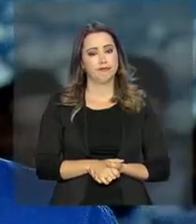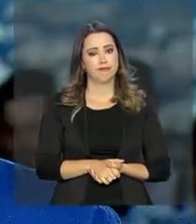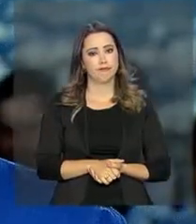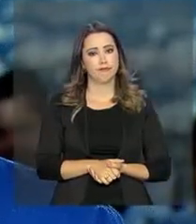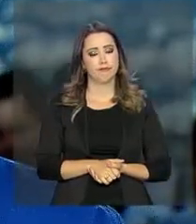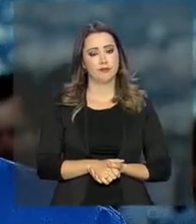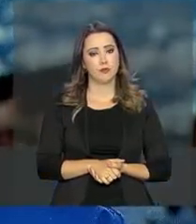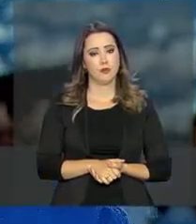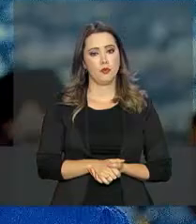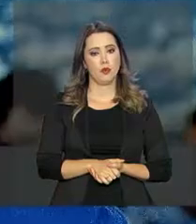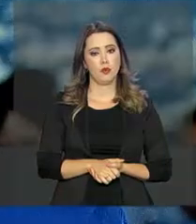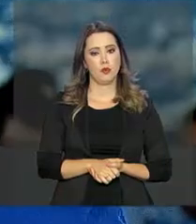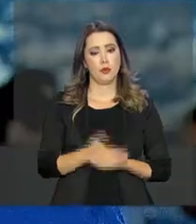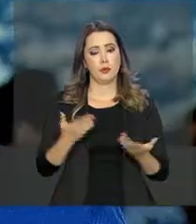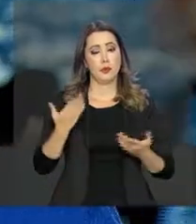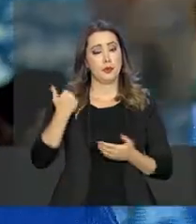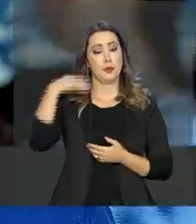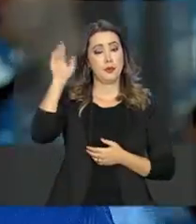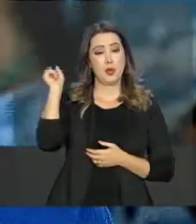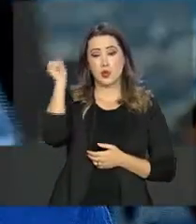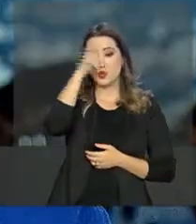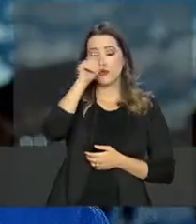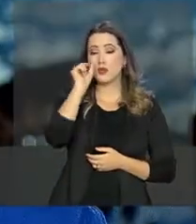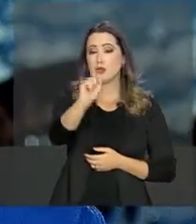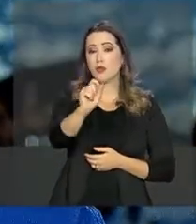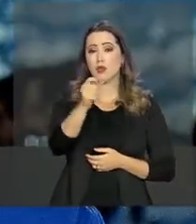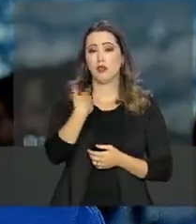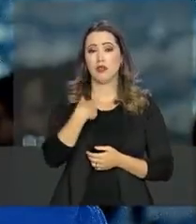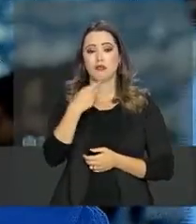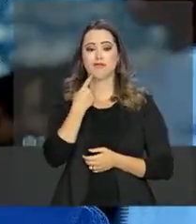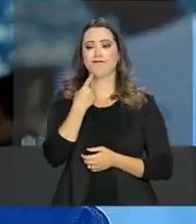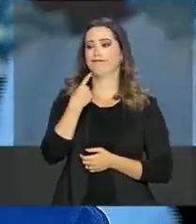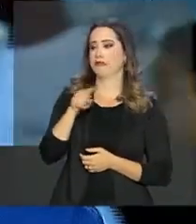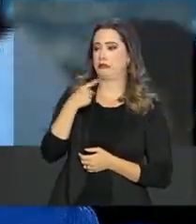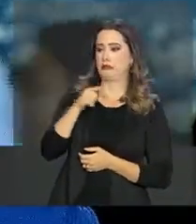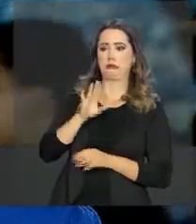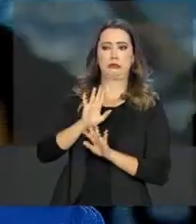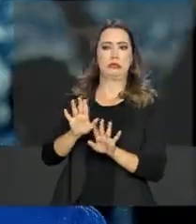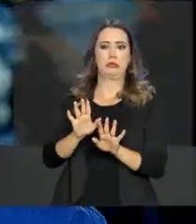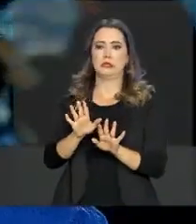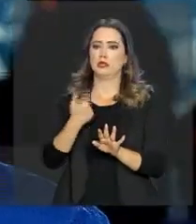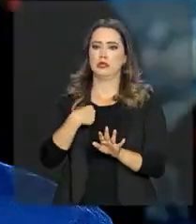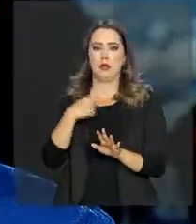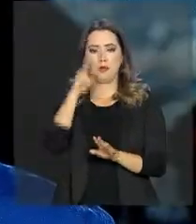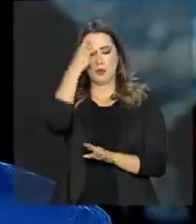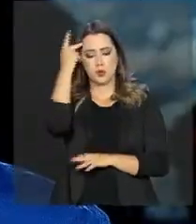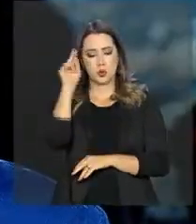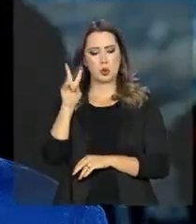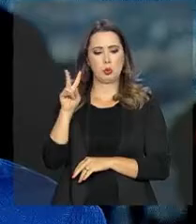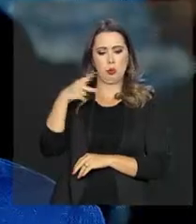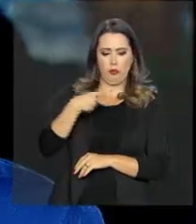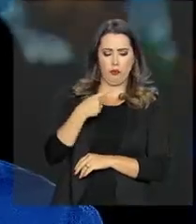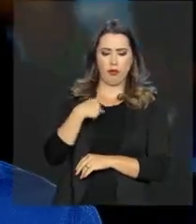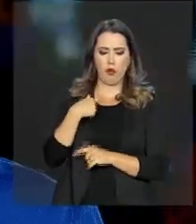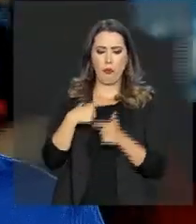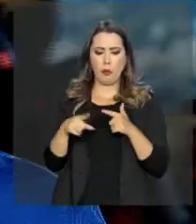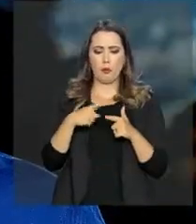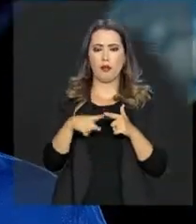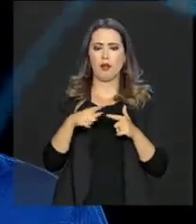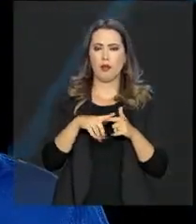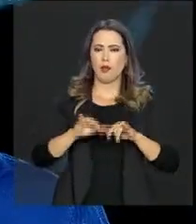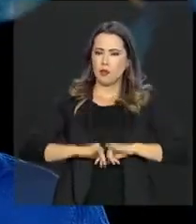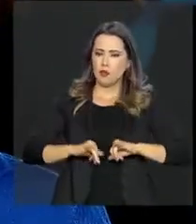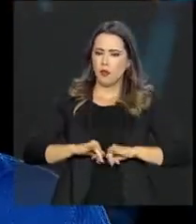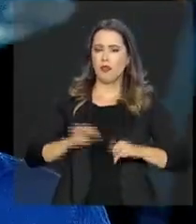é a subnotificação, porque muitas vezes as vítimas não se enxergam como vítimas nesse crime